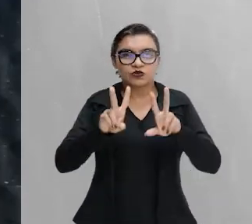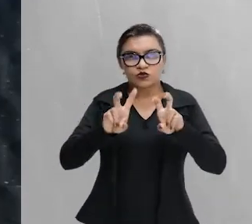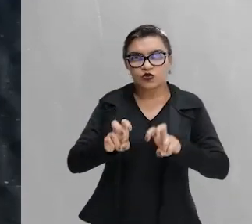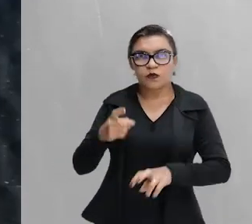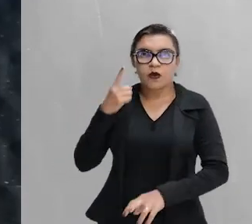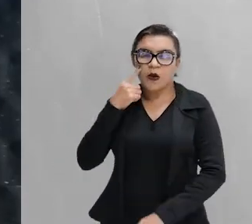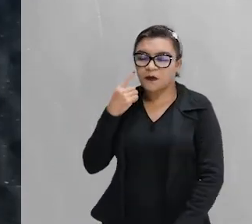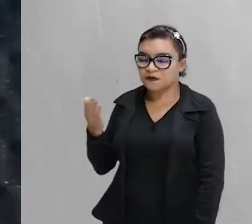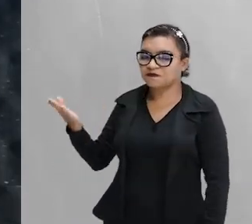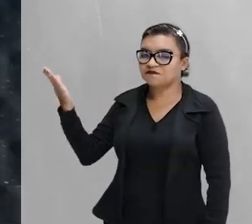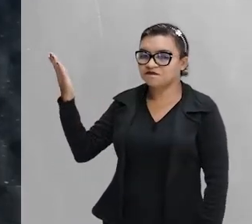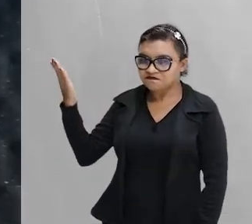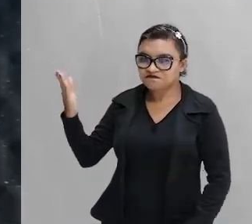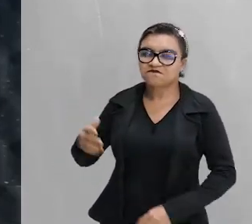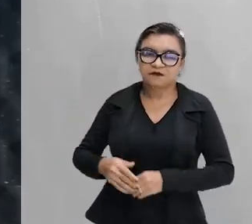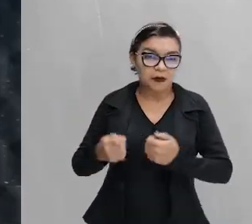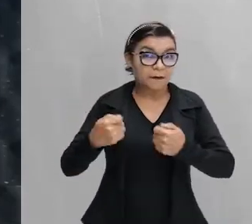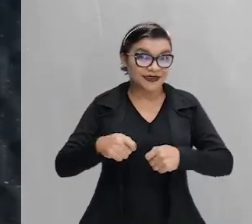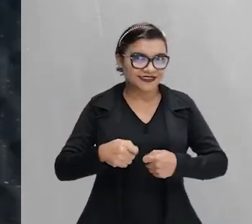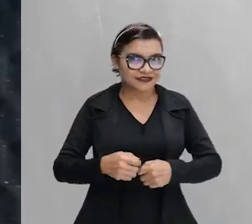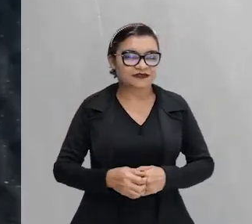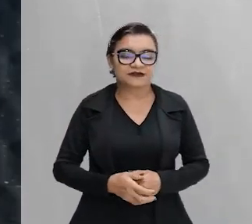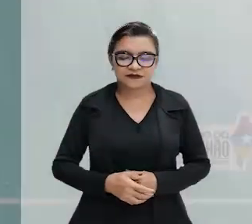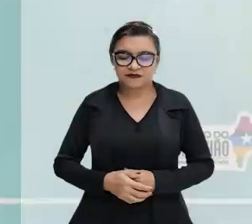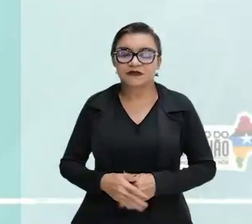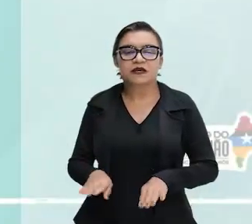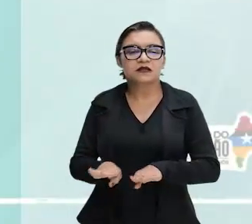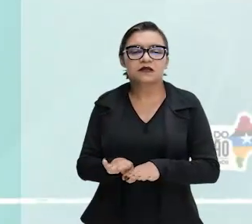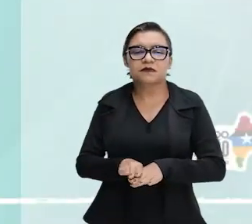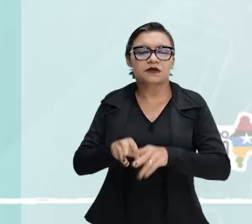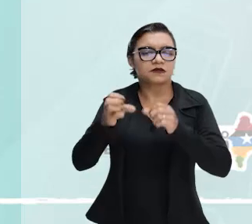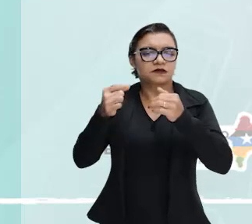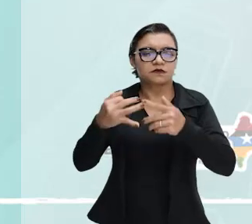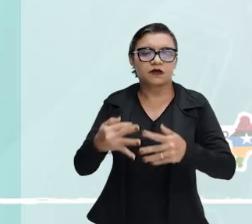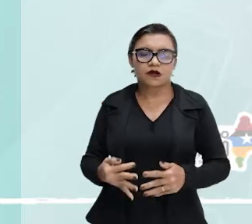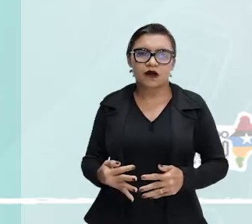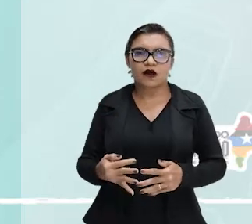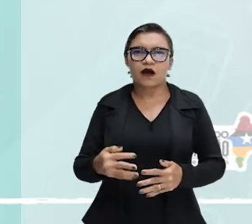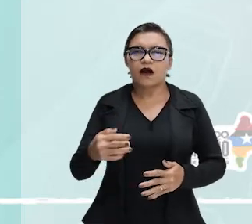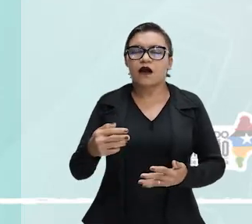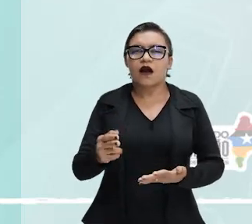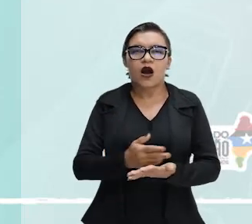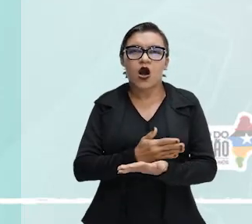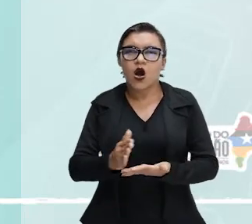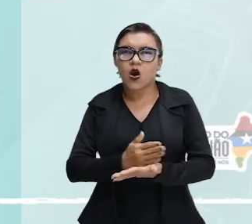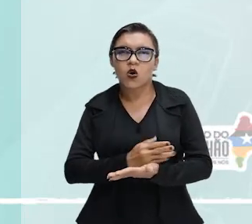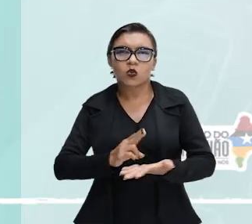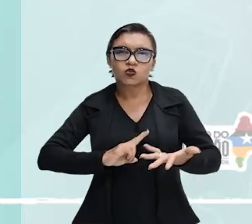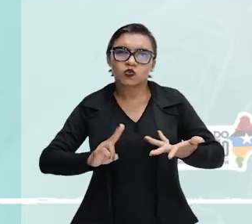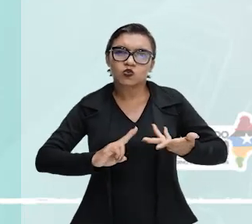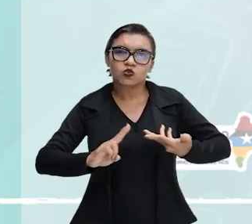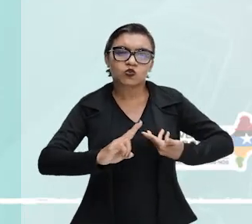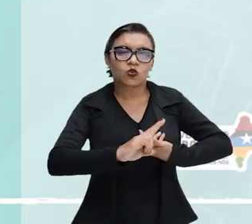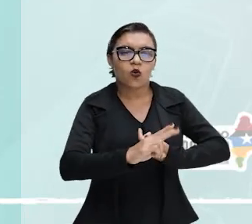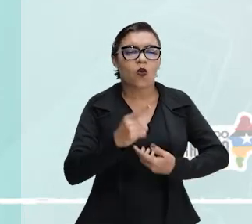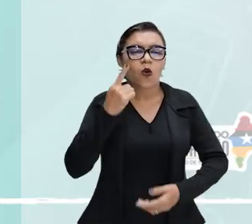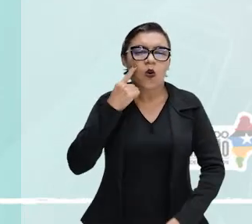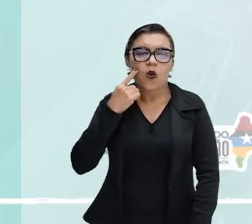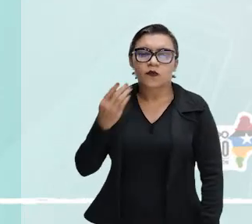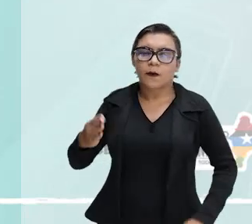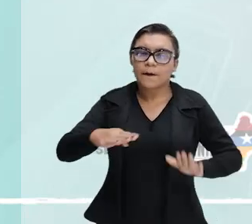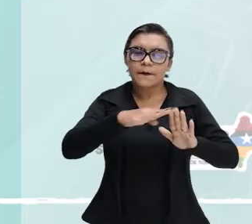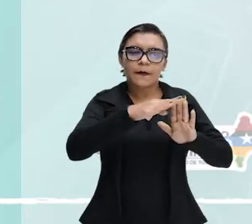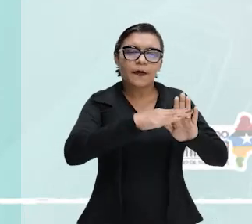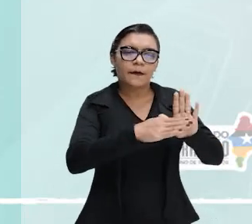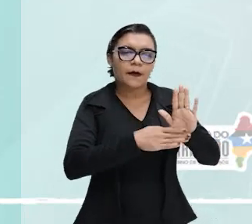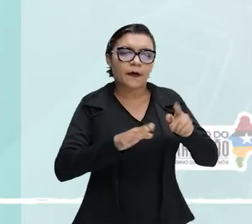Então, se faz necessário isso. Vamos falar de alguns nomezinhos importantes, né? Como Aristarco de Samos